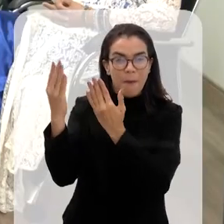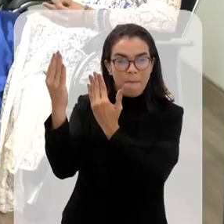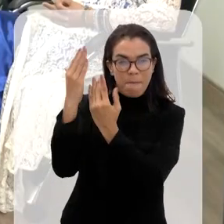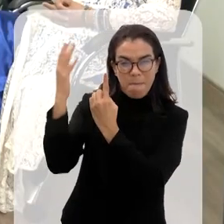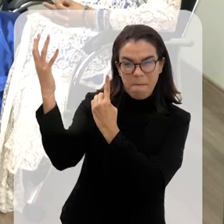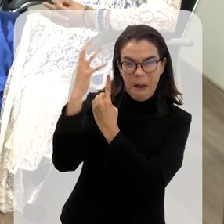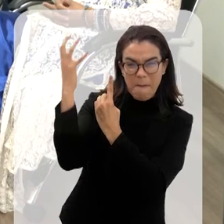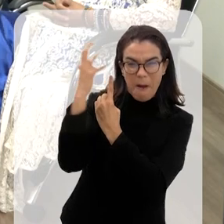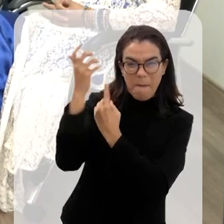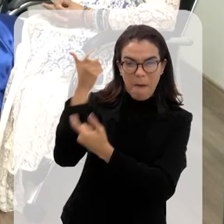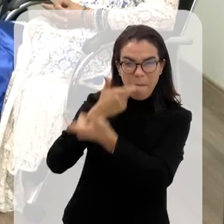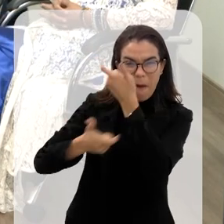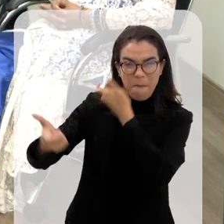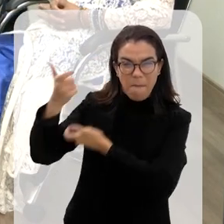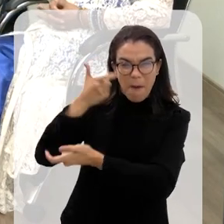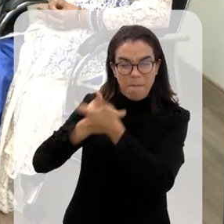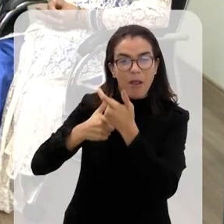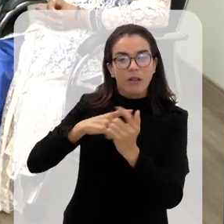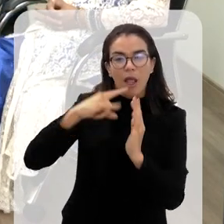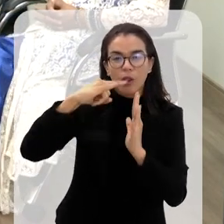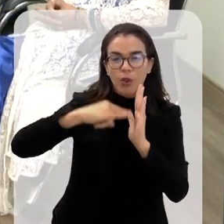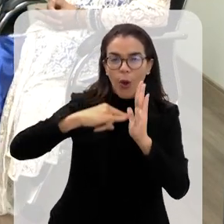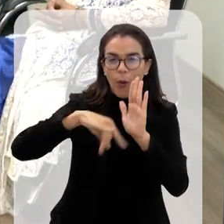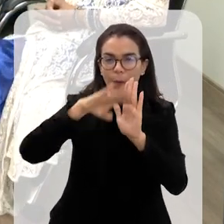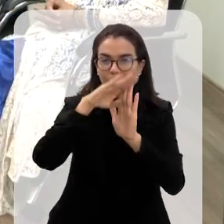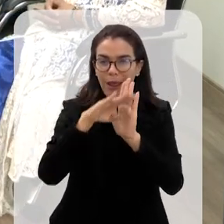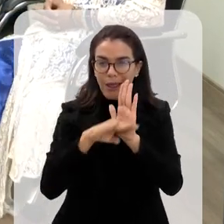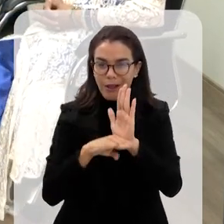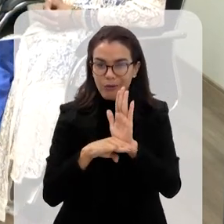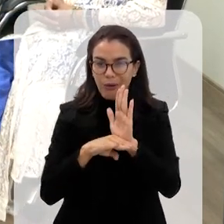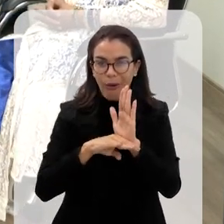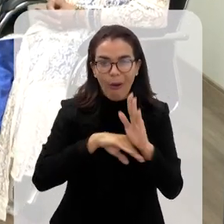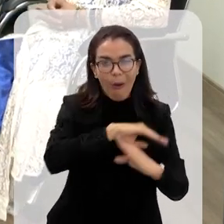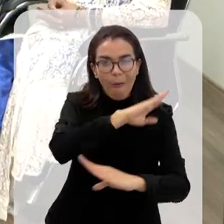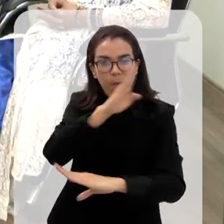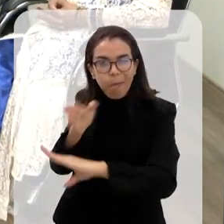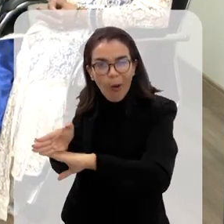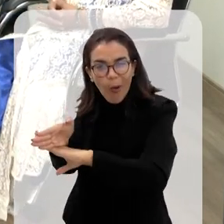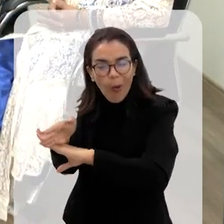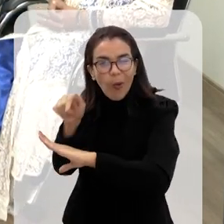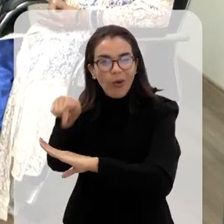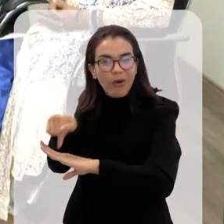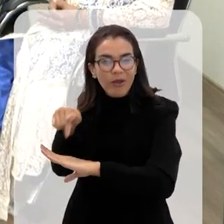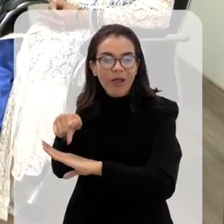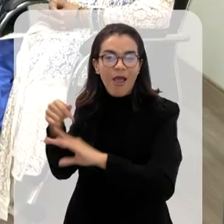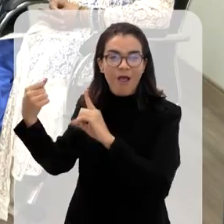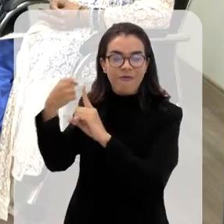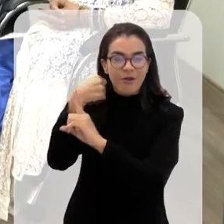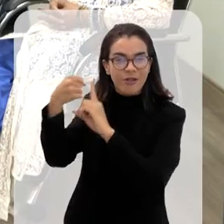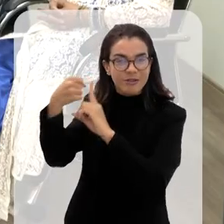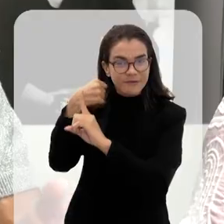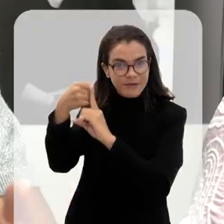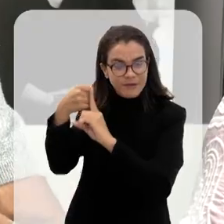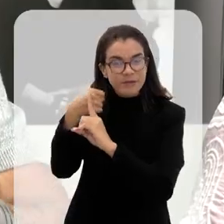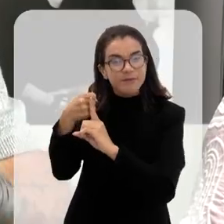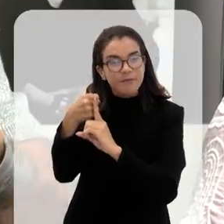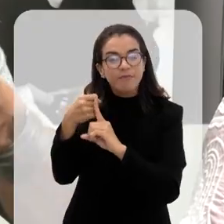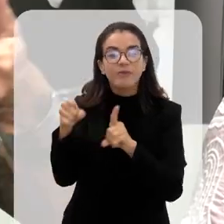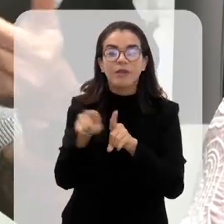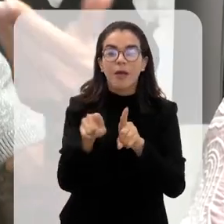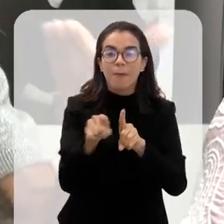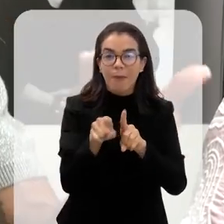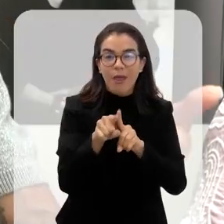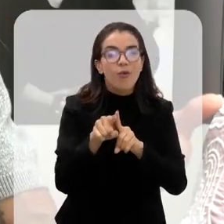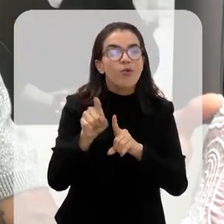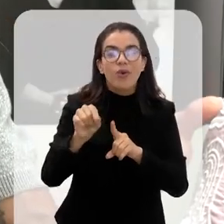a violência psicológica, segundo o dossiê Mulher, 2023, ele ultrapassa a violência física, né? E a gente traz também a questão